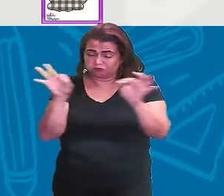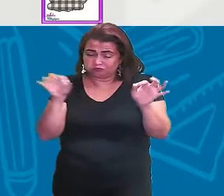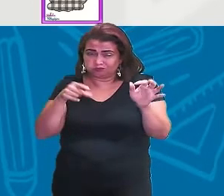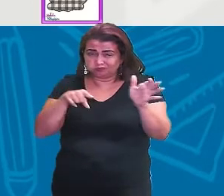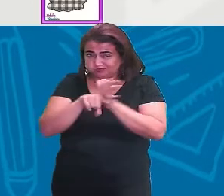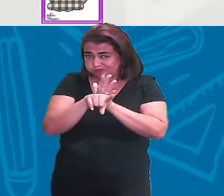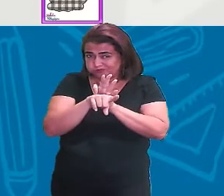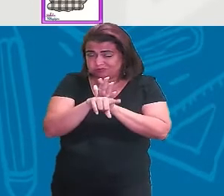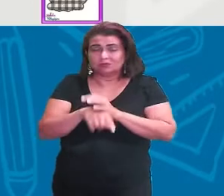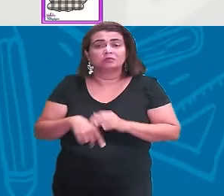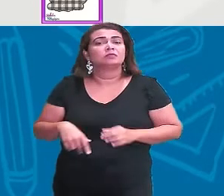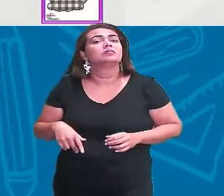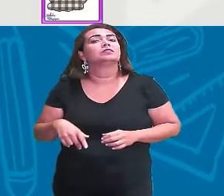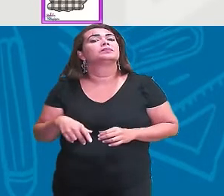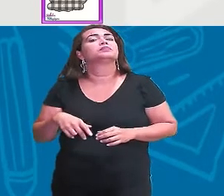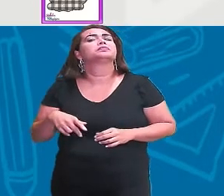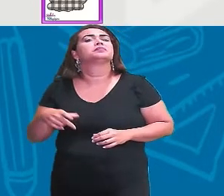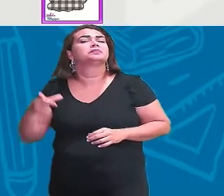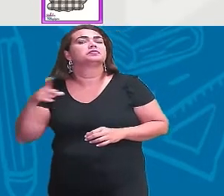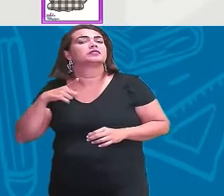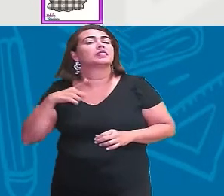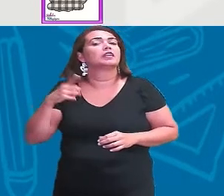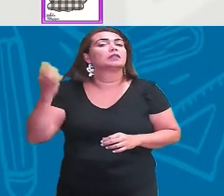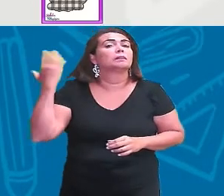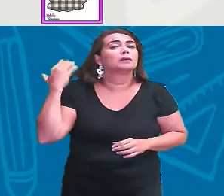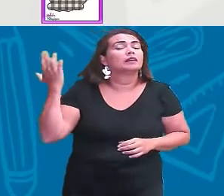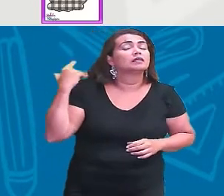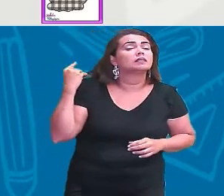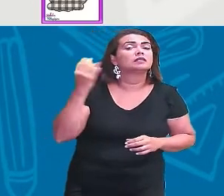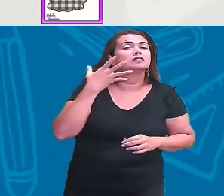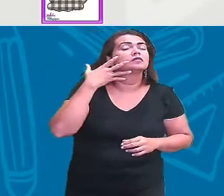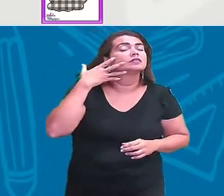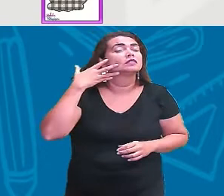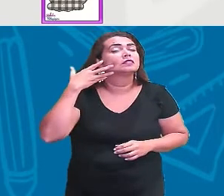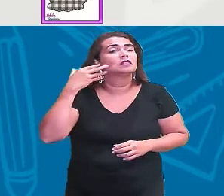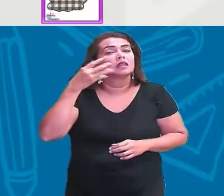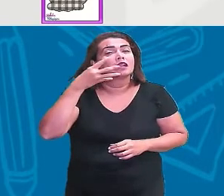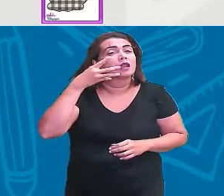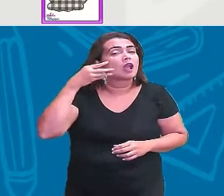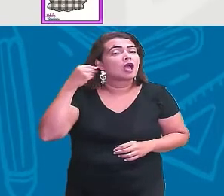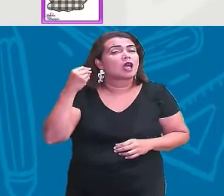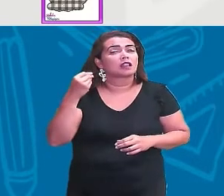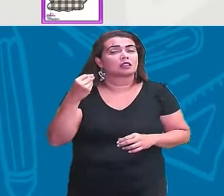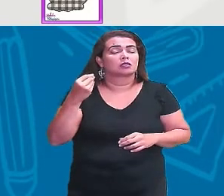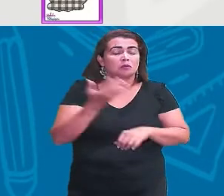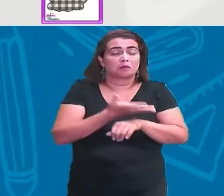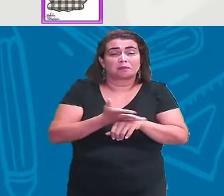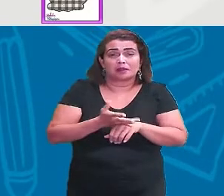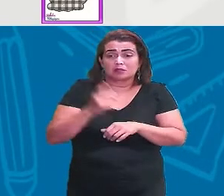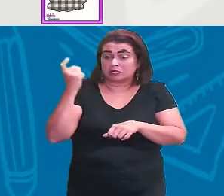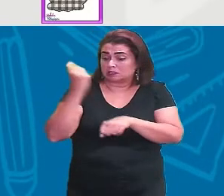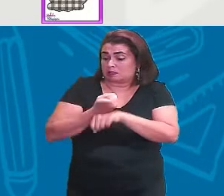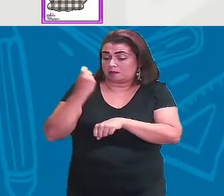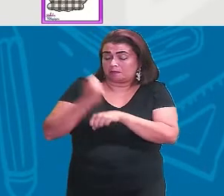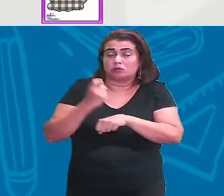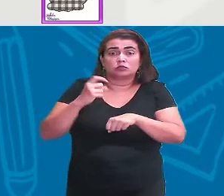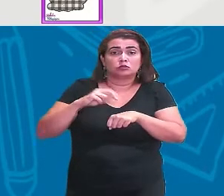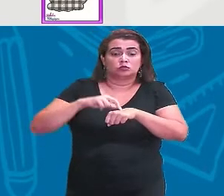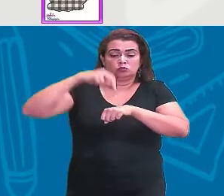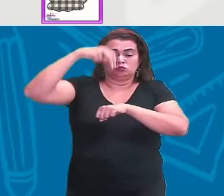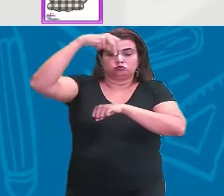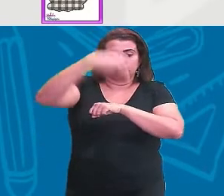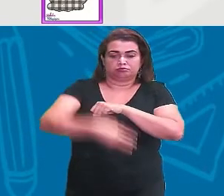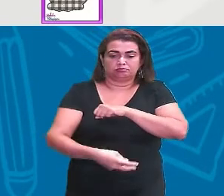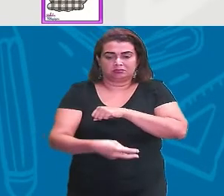vez um gato branco. Era tão sapeca que pulou do barranco. Era uma vez